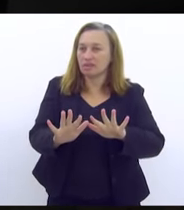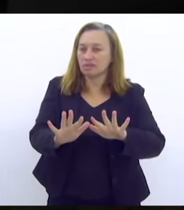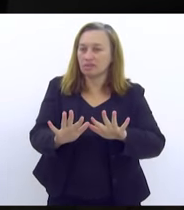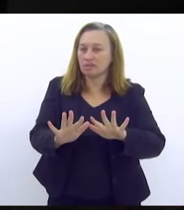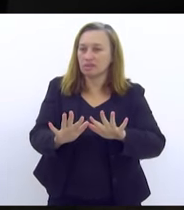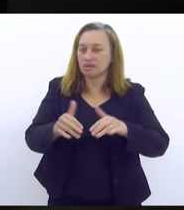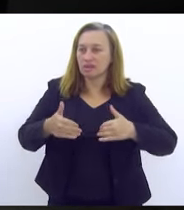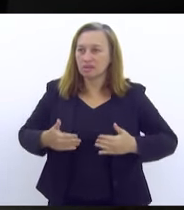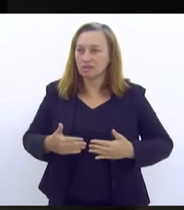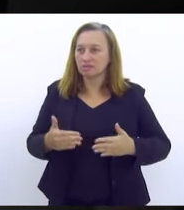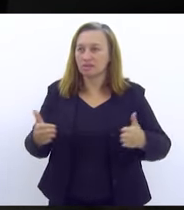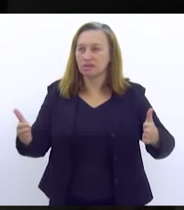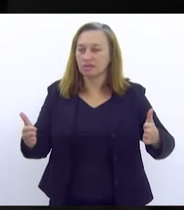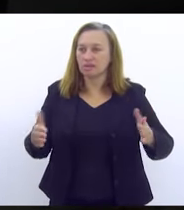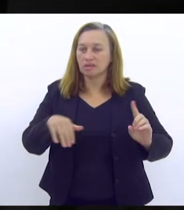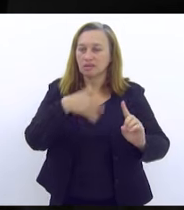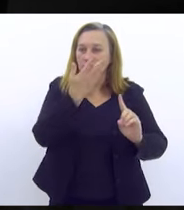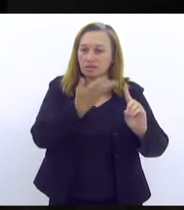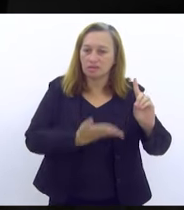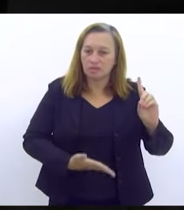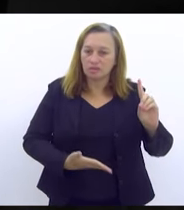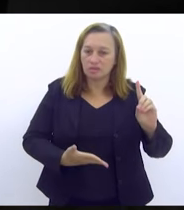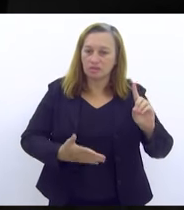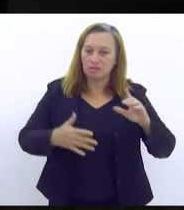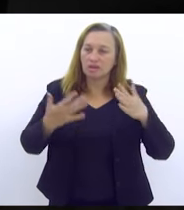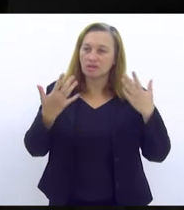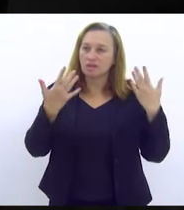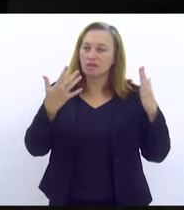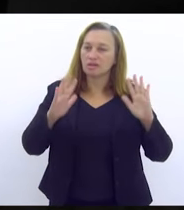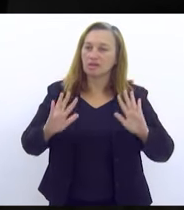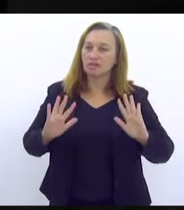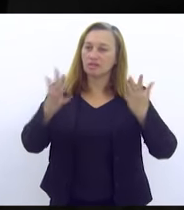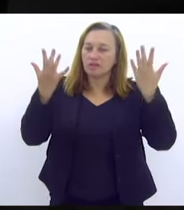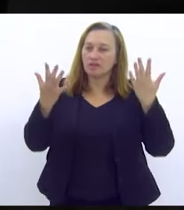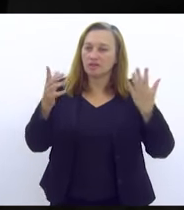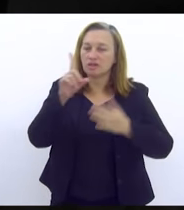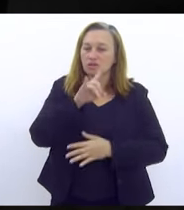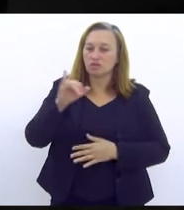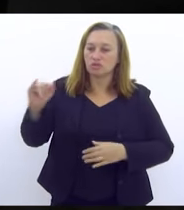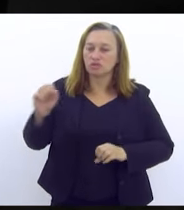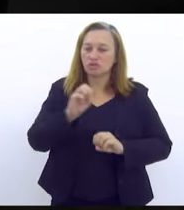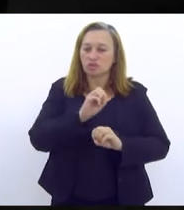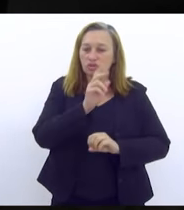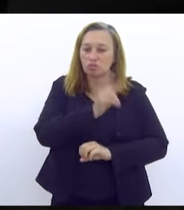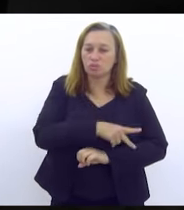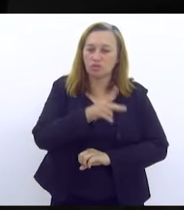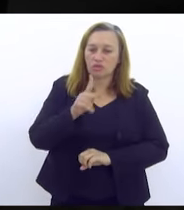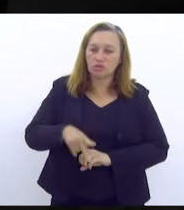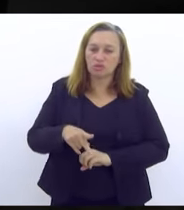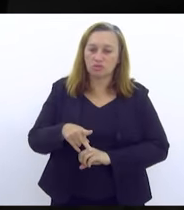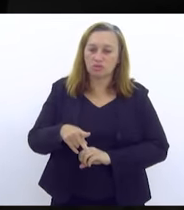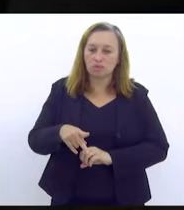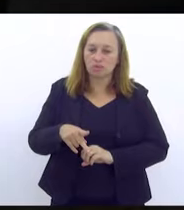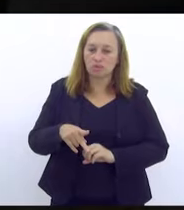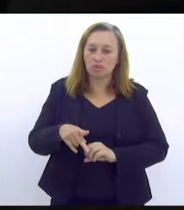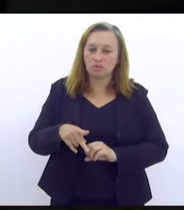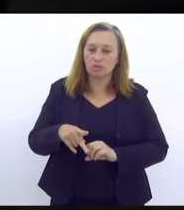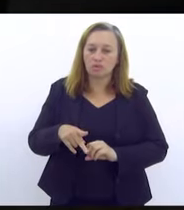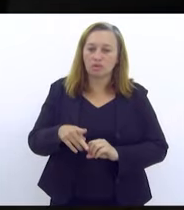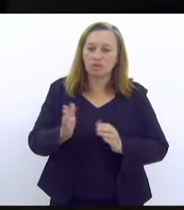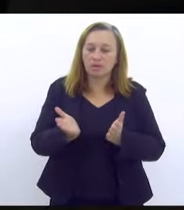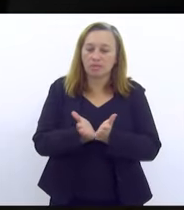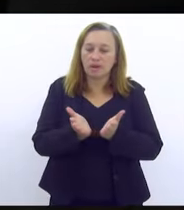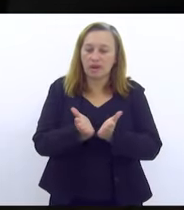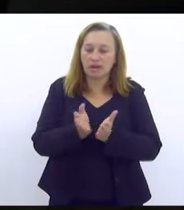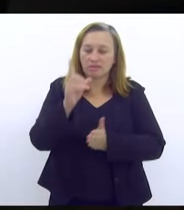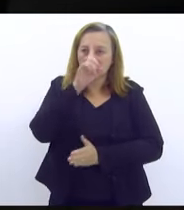declaro aberta essa sessão solene em comemoração ao Dia do Educador da Educação Bíblica Infantil. Uma